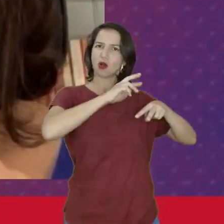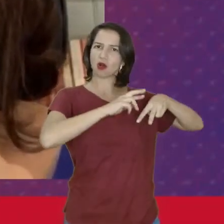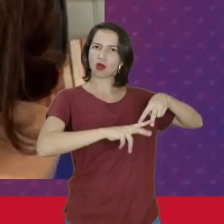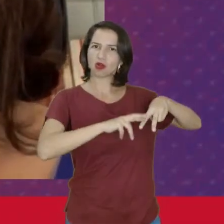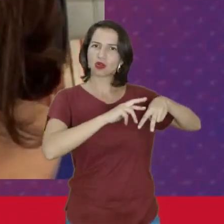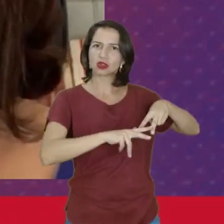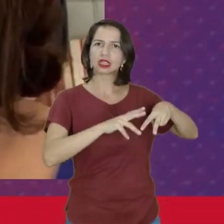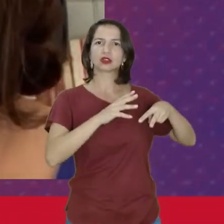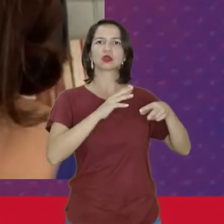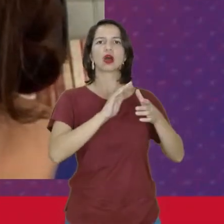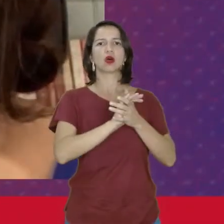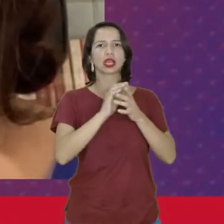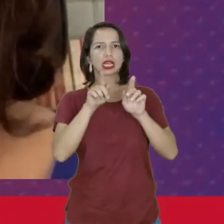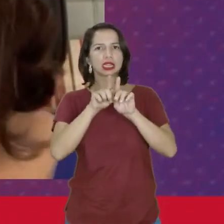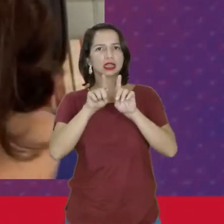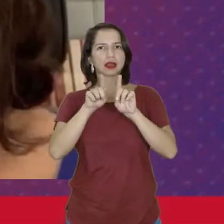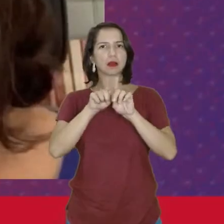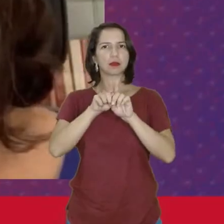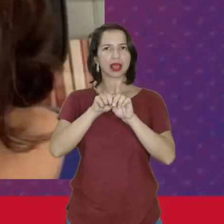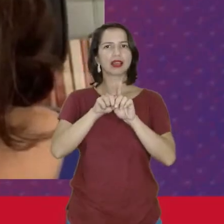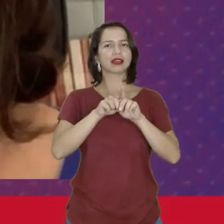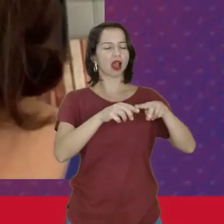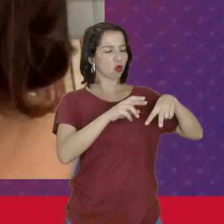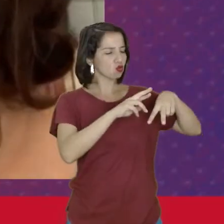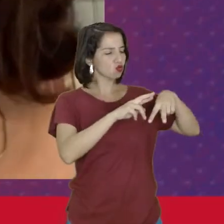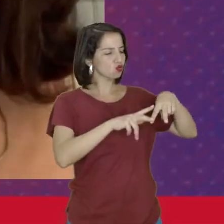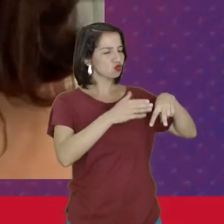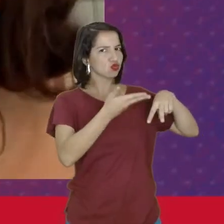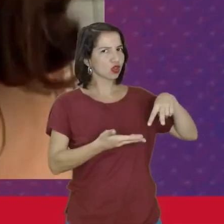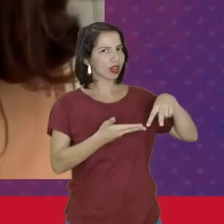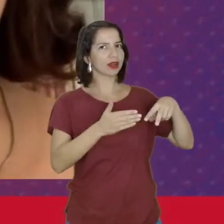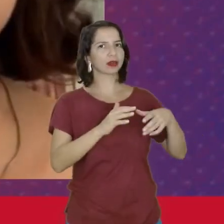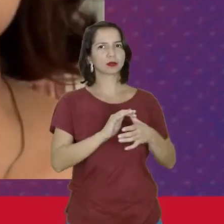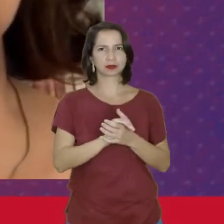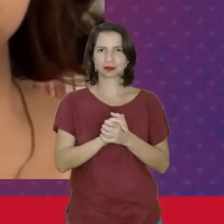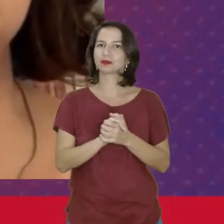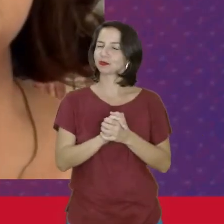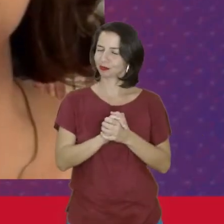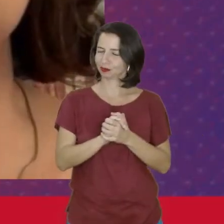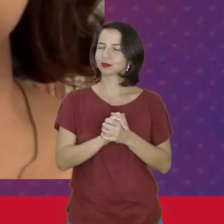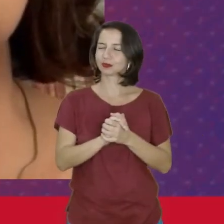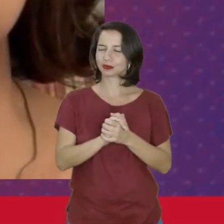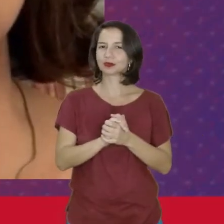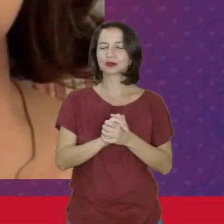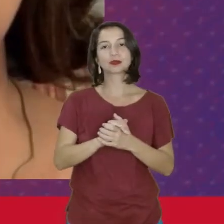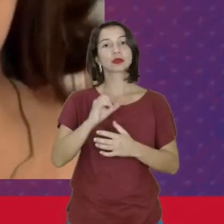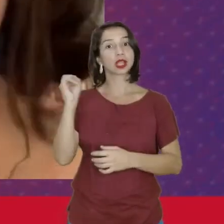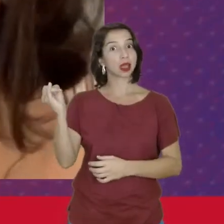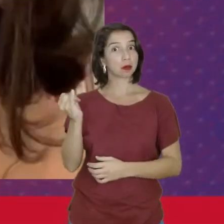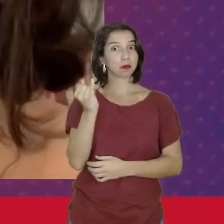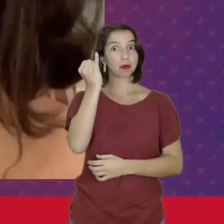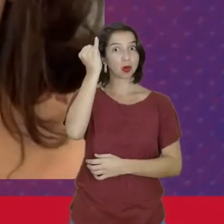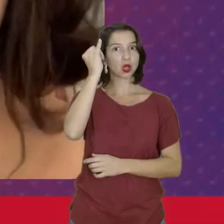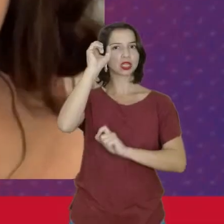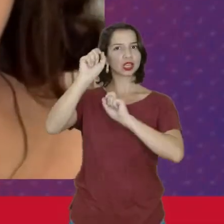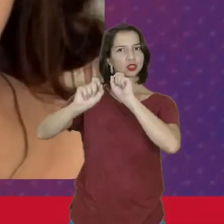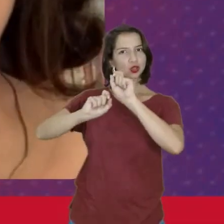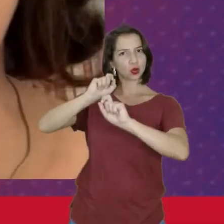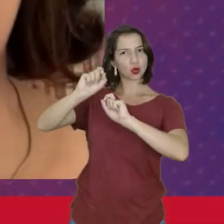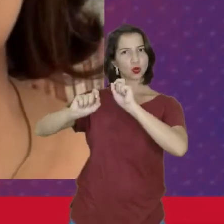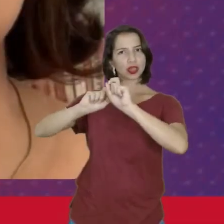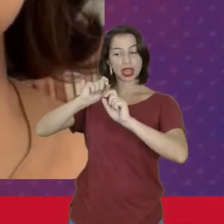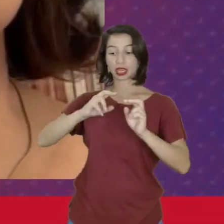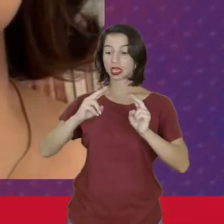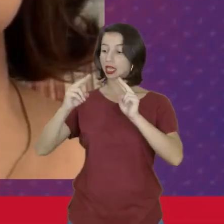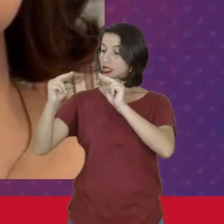em relação ao gênero. É muito importante que isso seja objeto de diálogo com